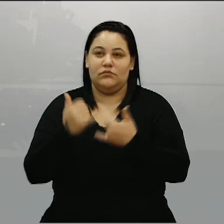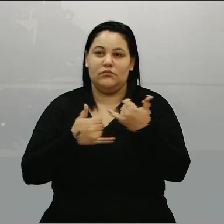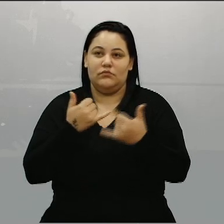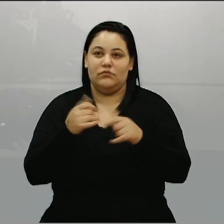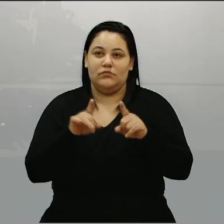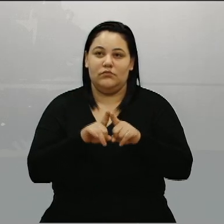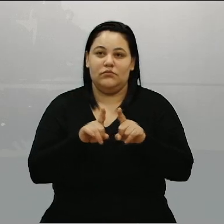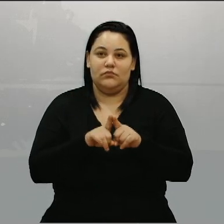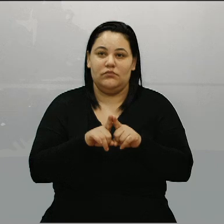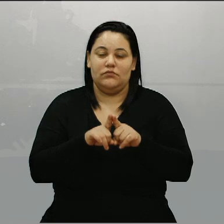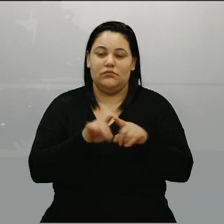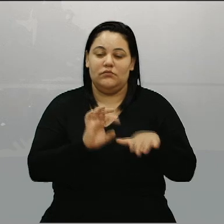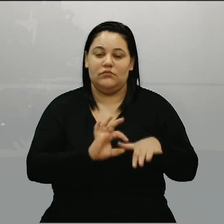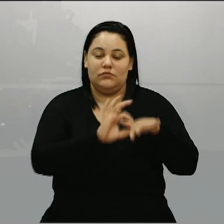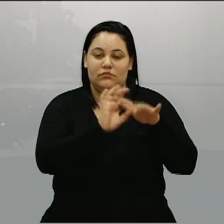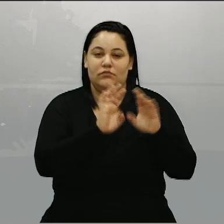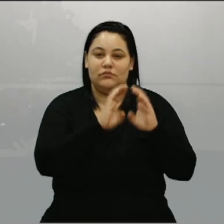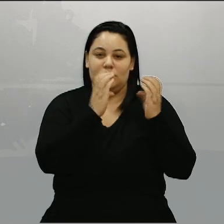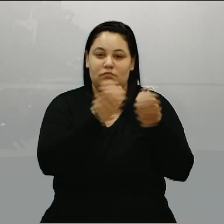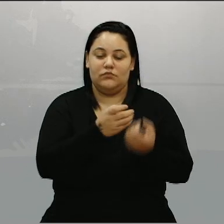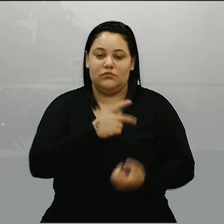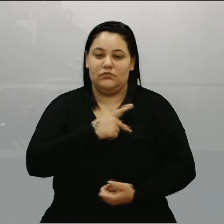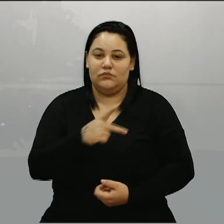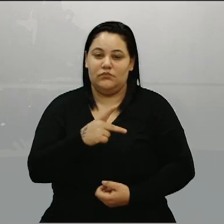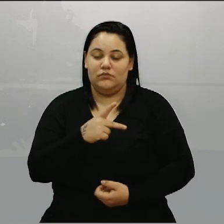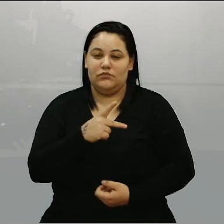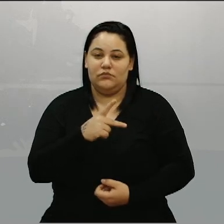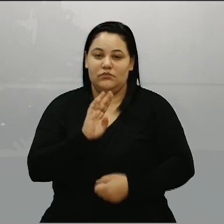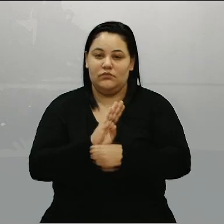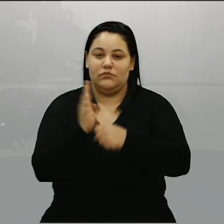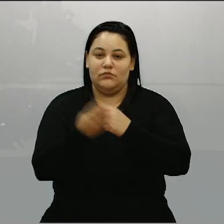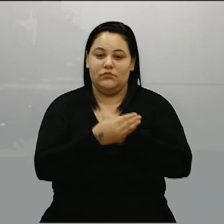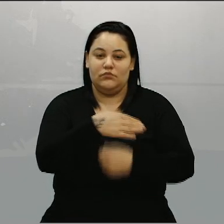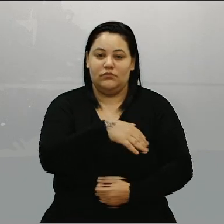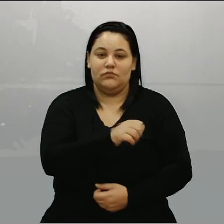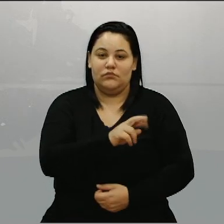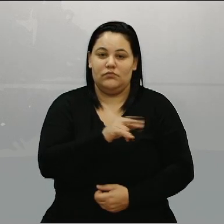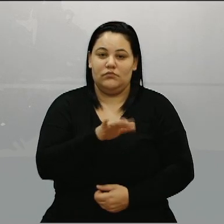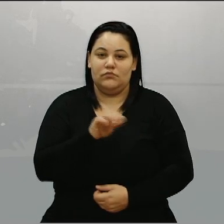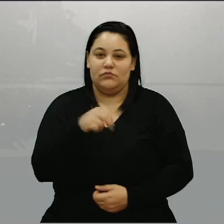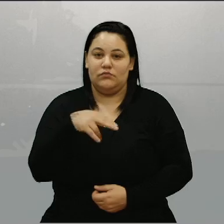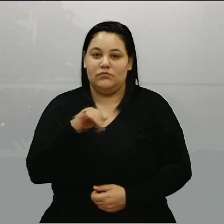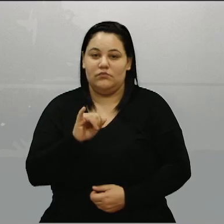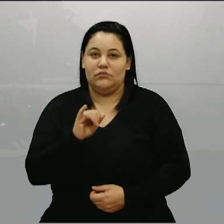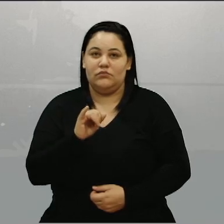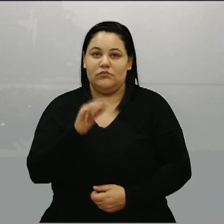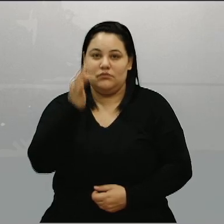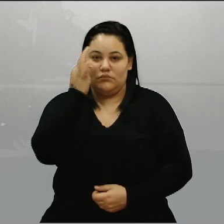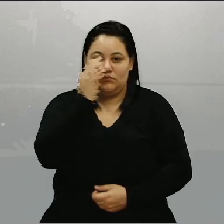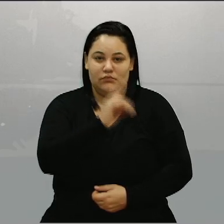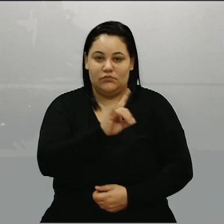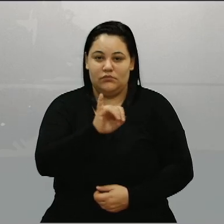líder comunitário, presidente do bairro Mariane, o está presente Diego Góes.